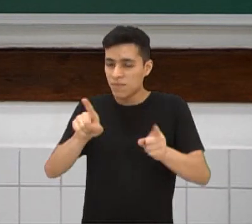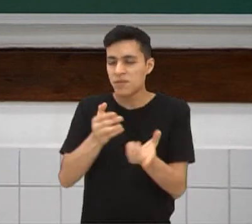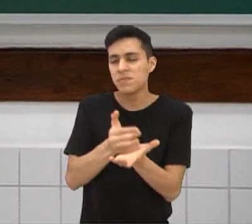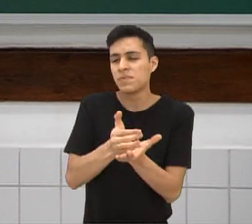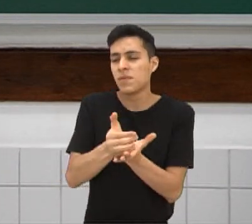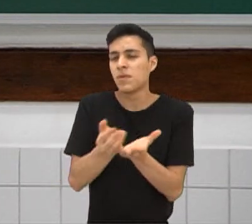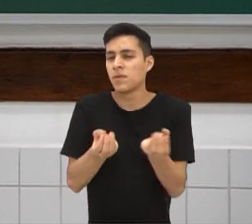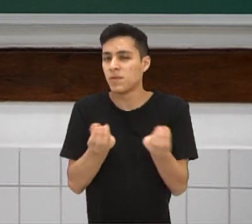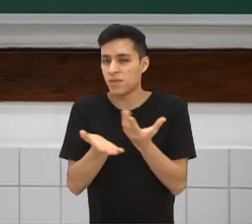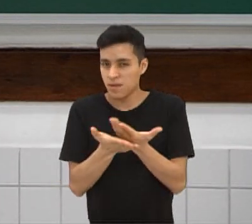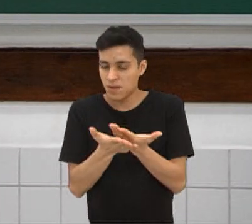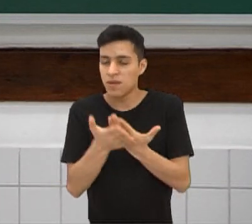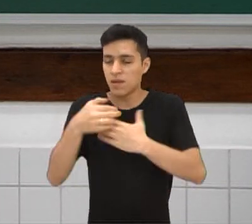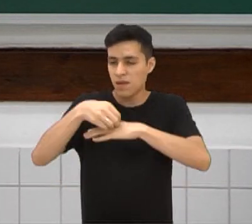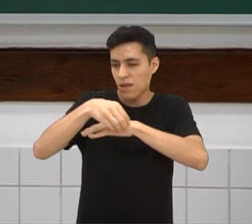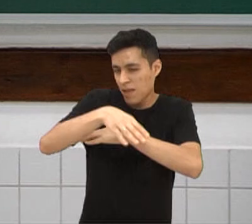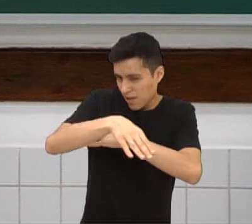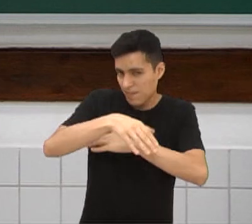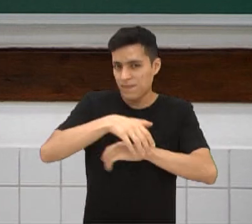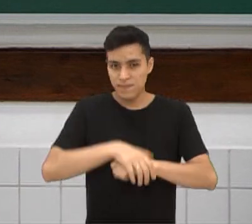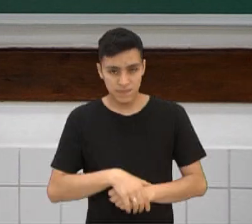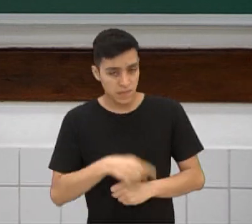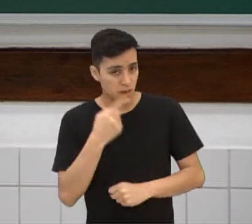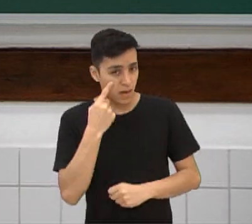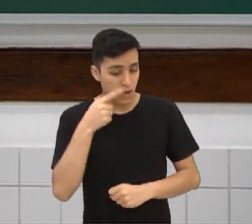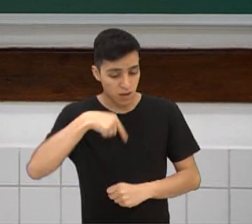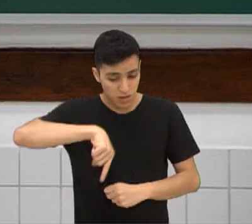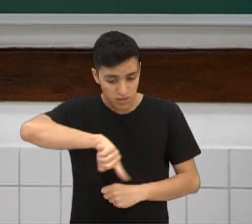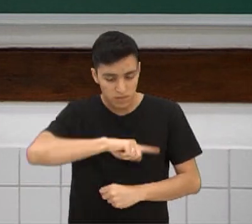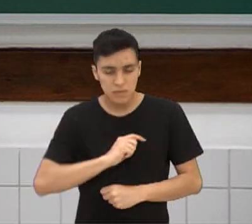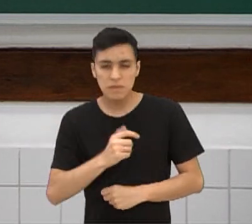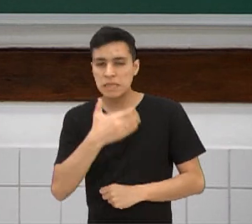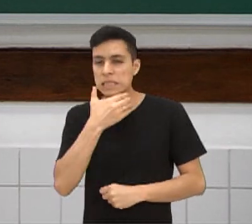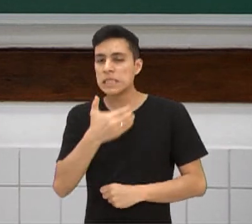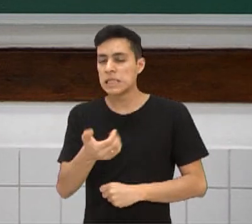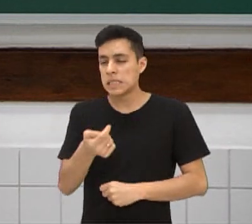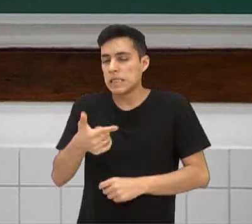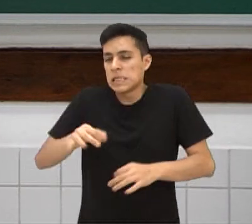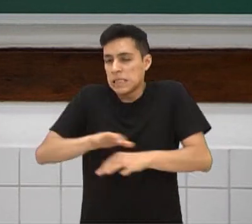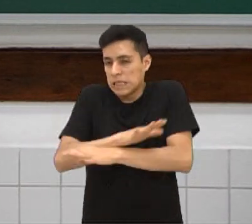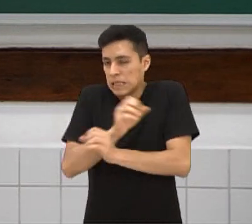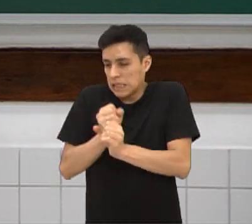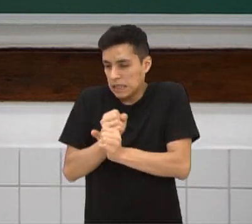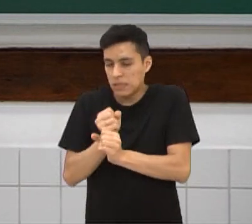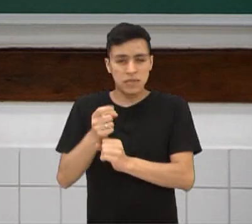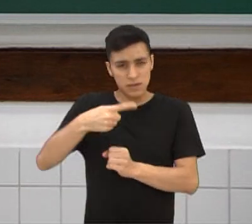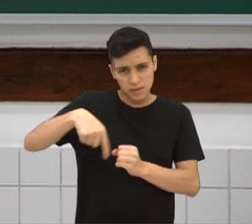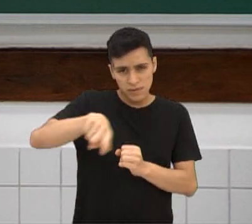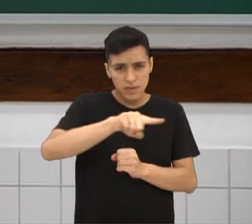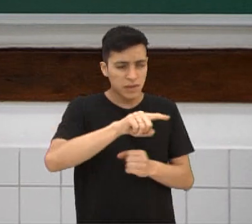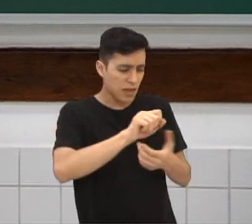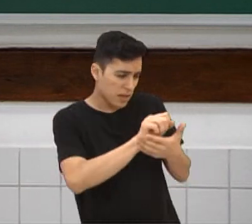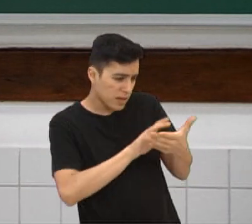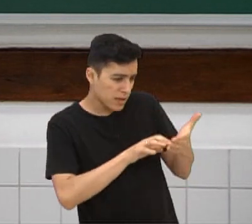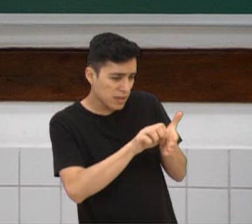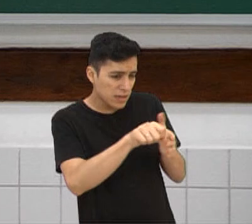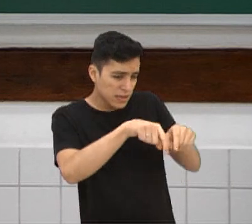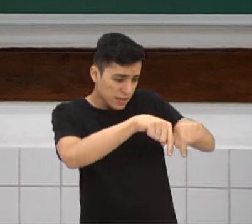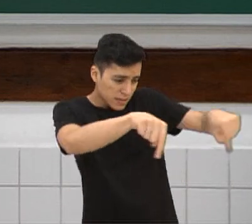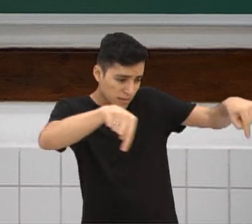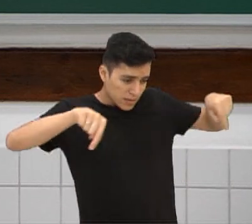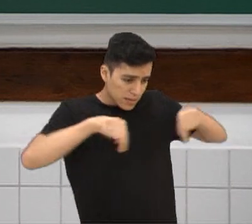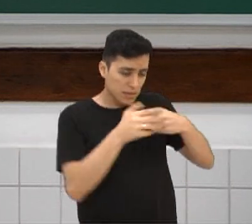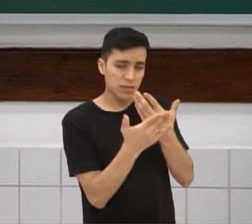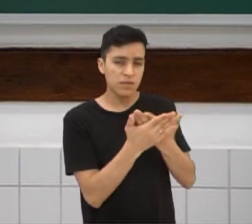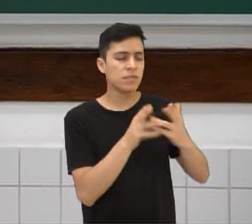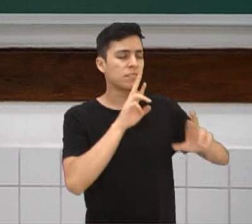está chegando o final do ano, está se encaminhando. Façam as atividades do Classroom para que vocês possam computar as presenças,